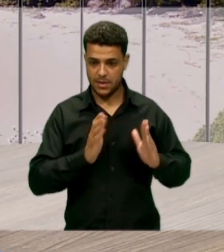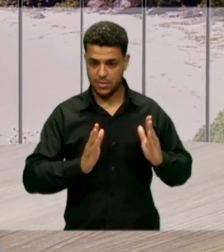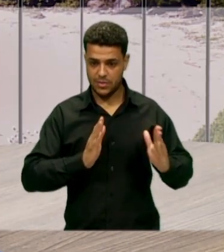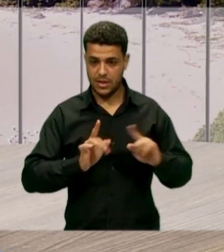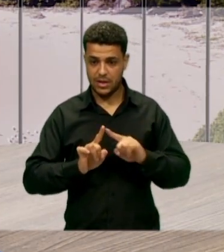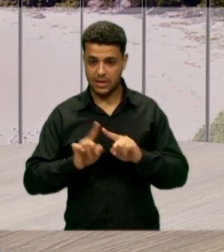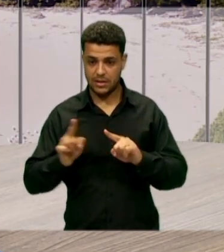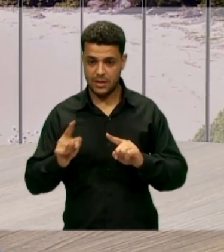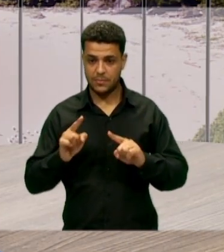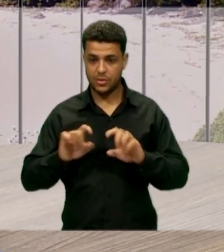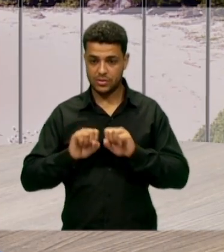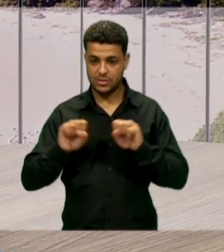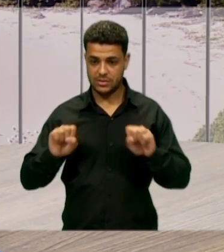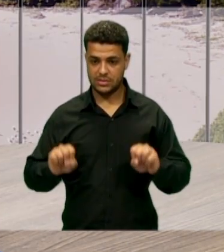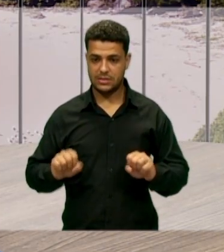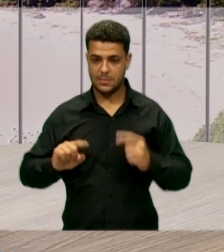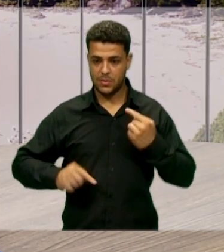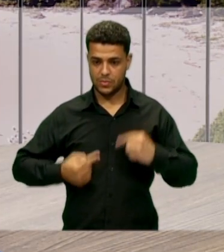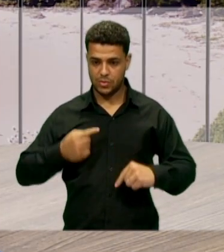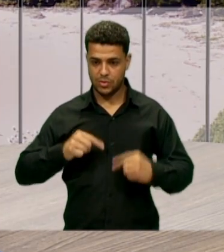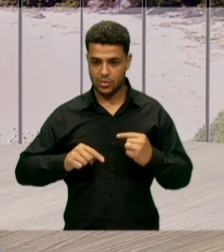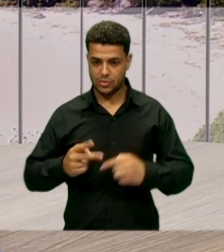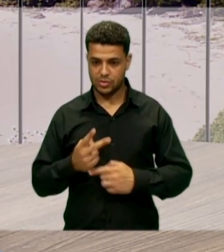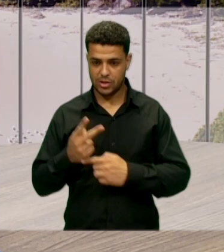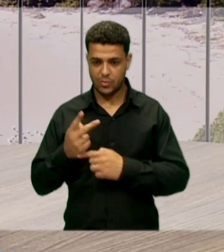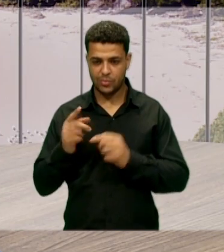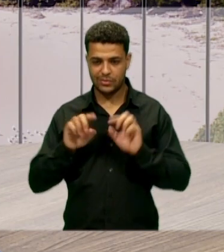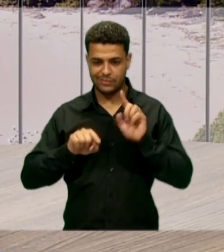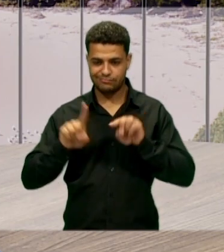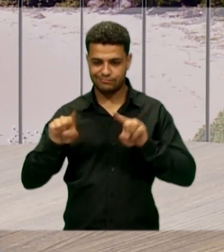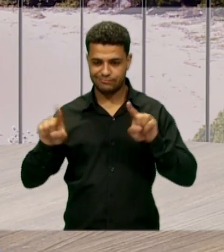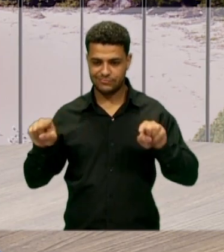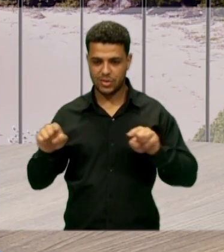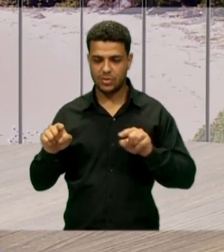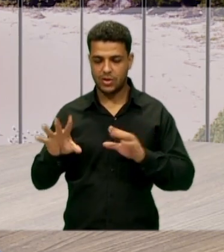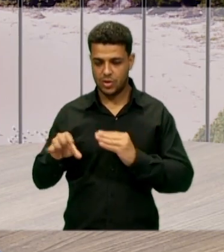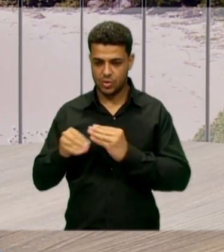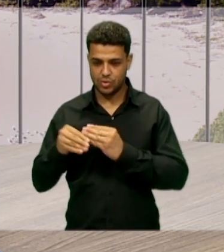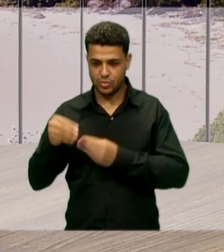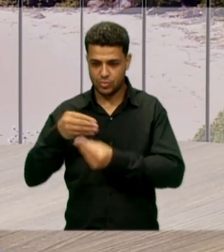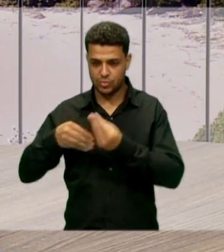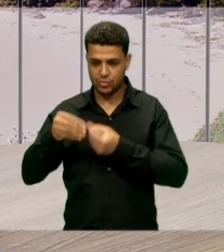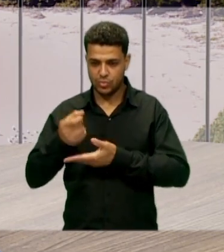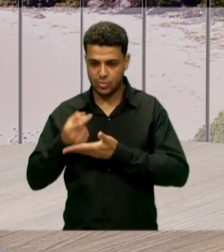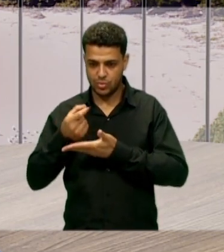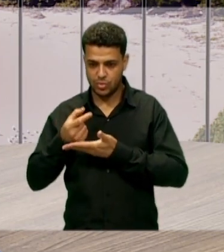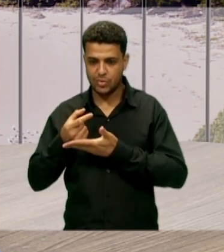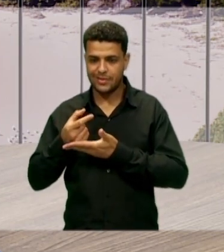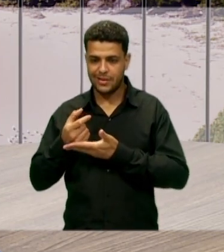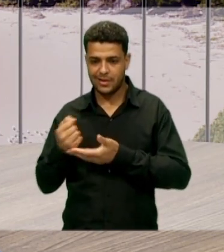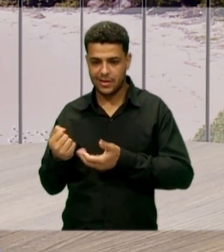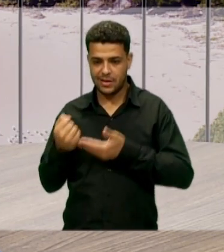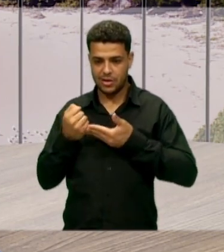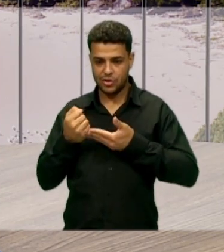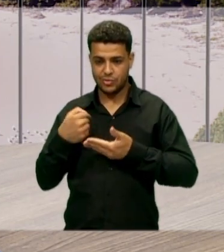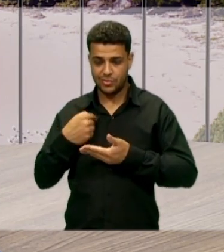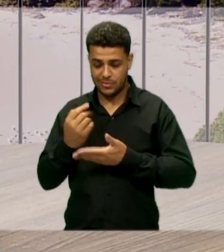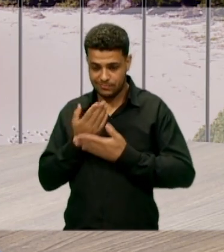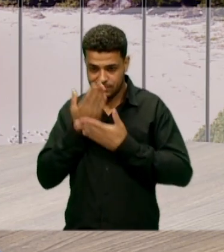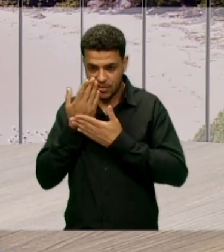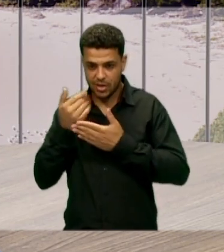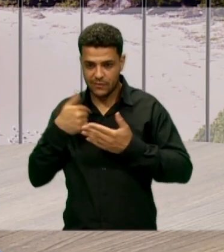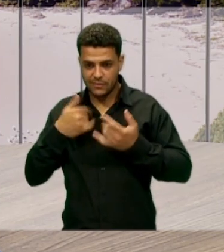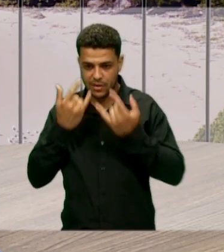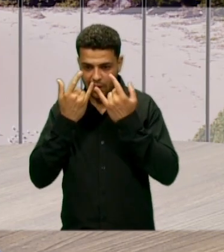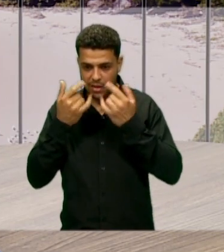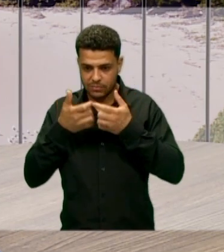e imunoterapia em alguns casos, né? Que é essa droga ou esse medicamento que eu falei que ajuda o sistema imunológico a enxergar novamente o